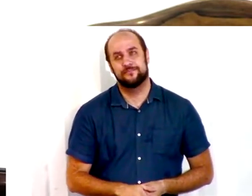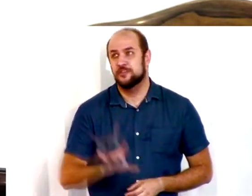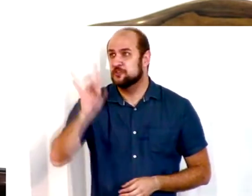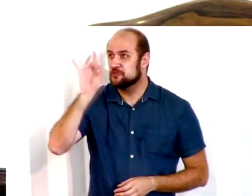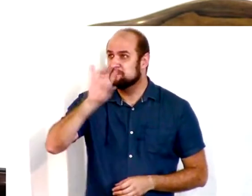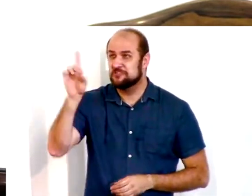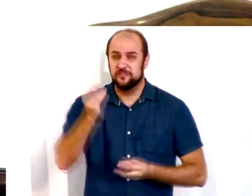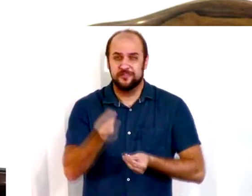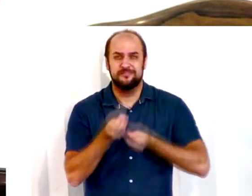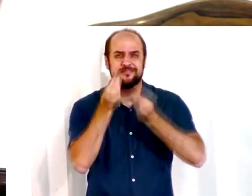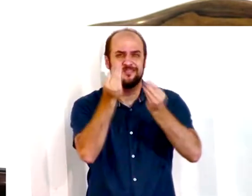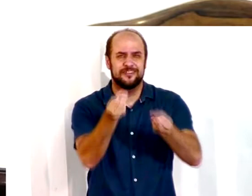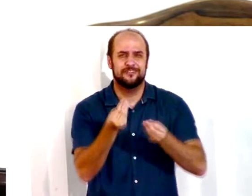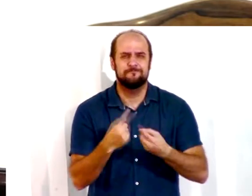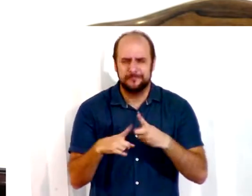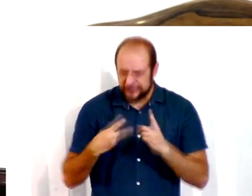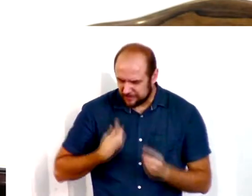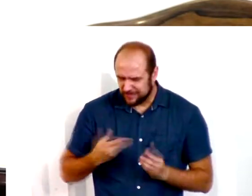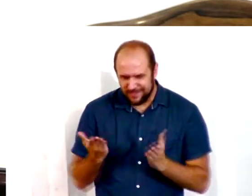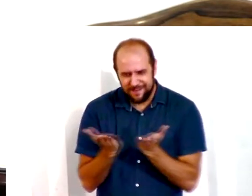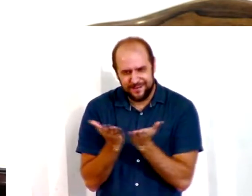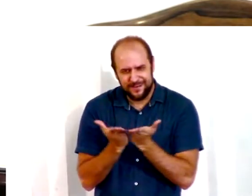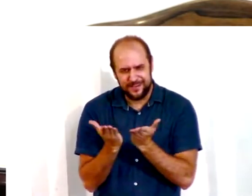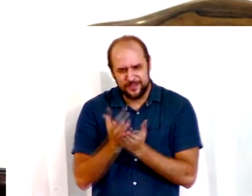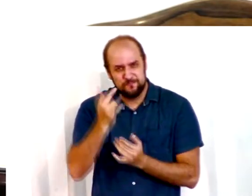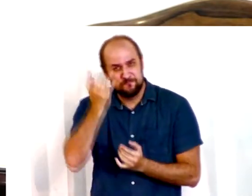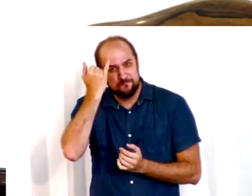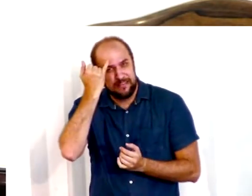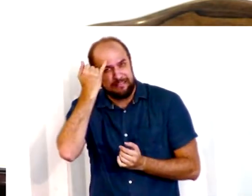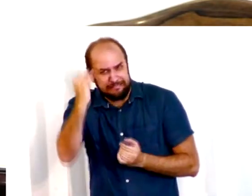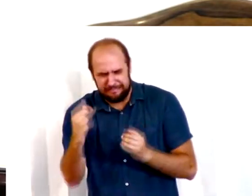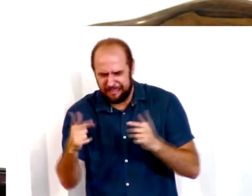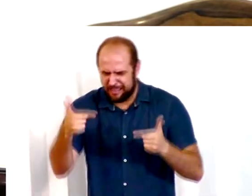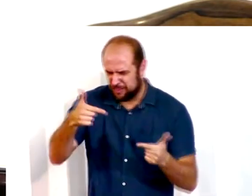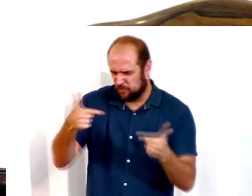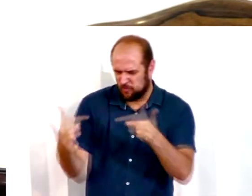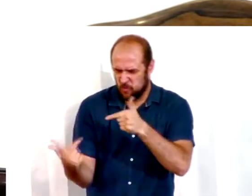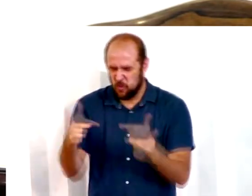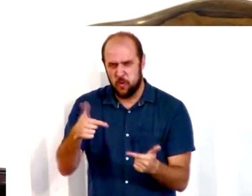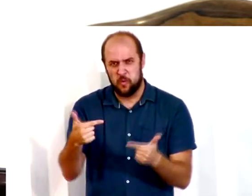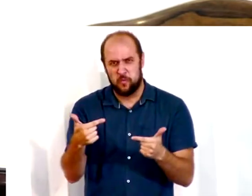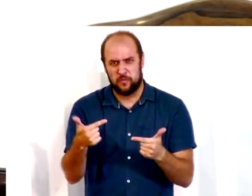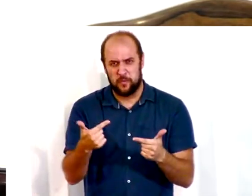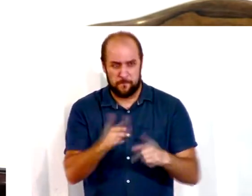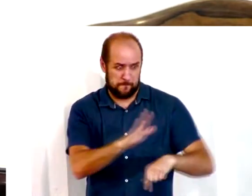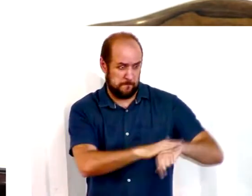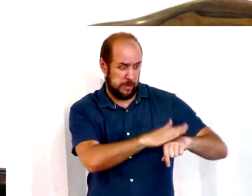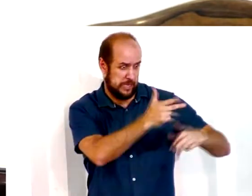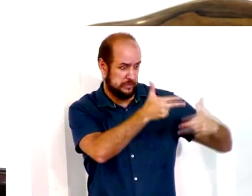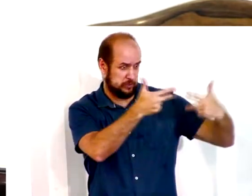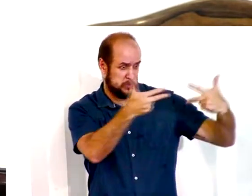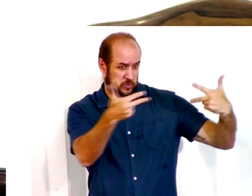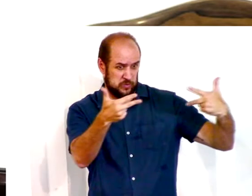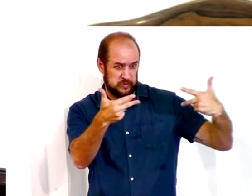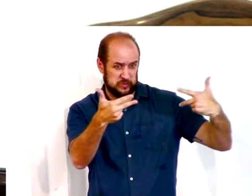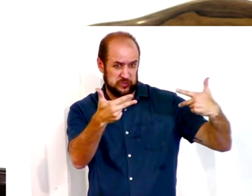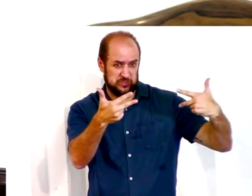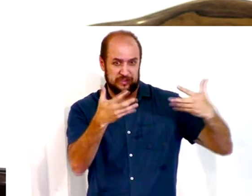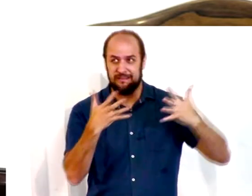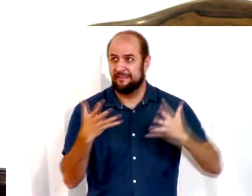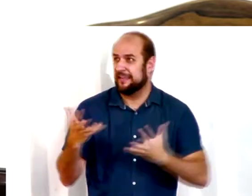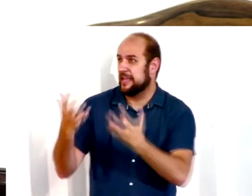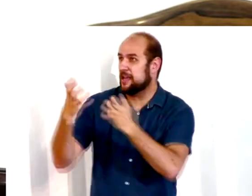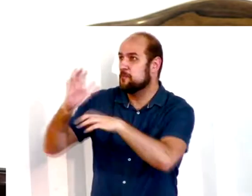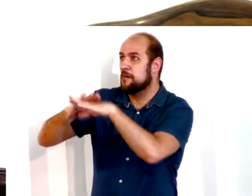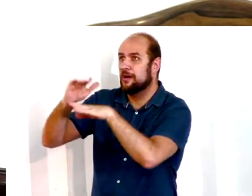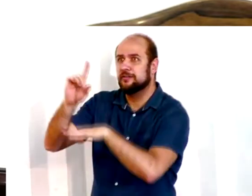Mas esse é o paradoxo da vida cristã. Quanto mais tenho, mais eu esqueço. Quanto menos tenho, mais eu busco. Por quê? Porque eu preciso